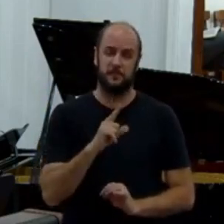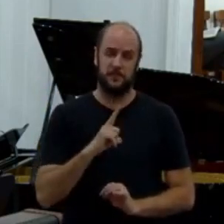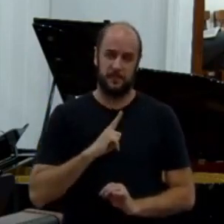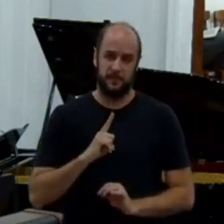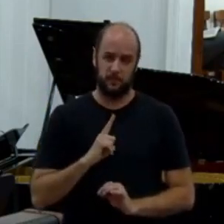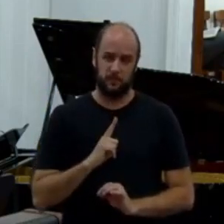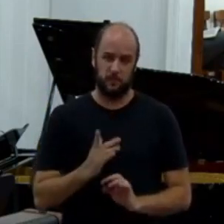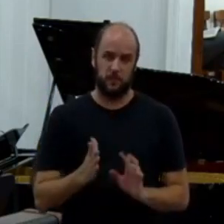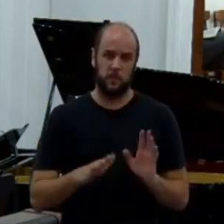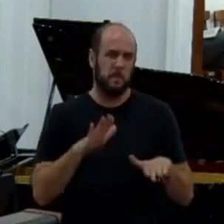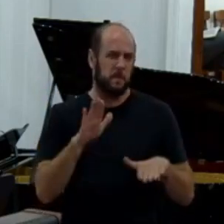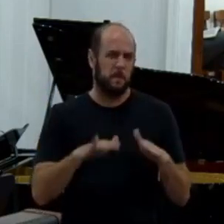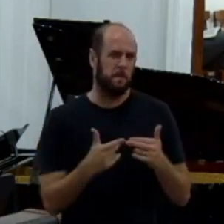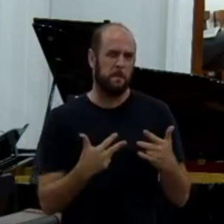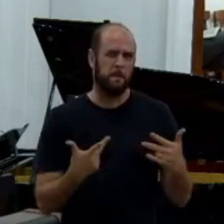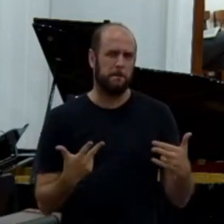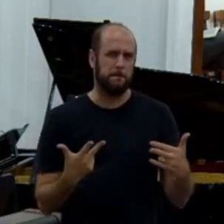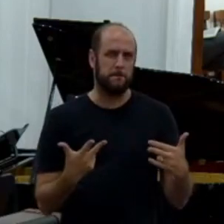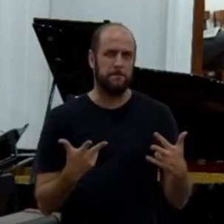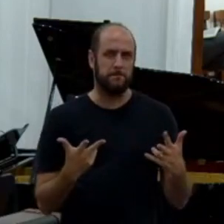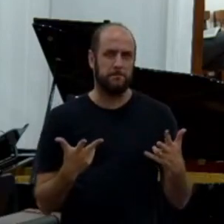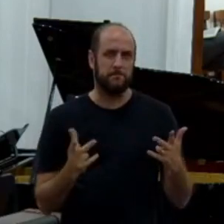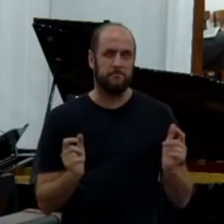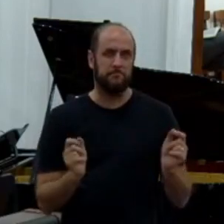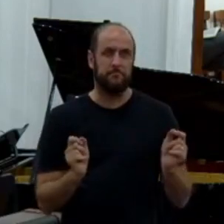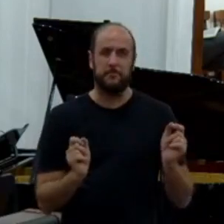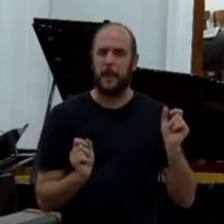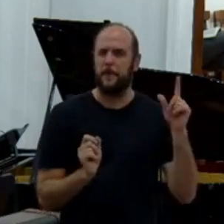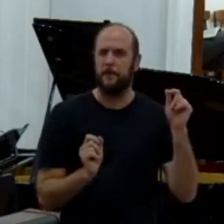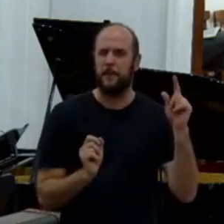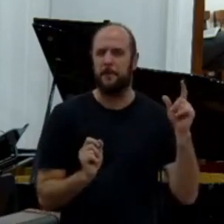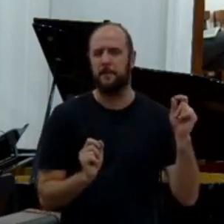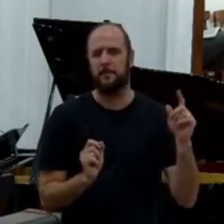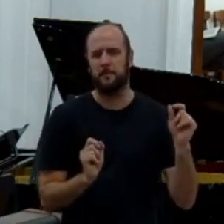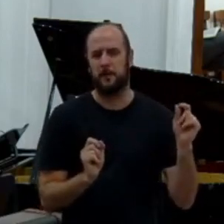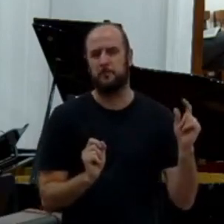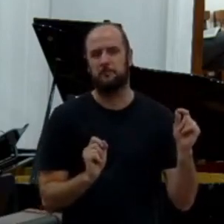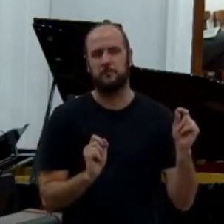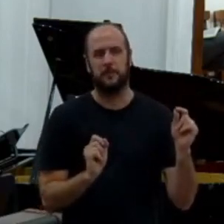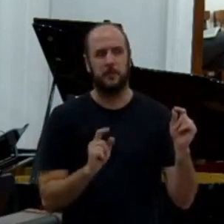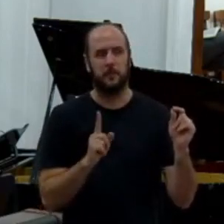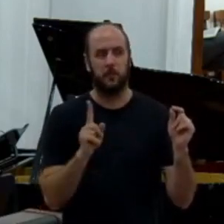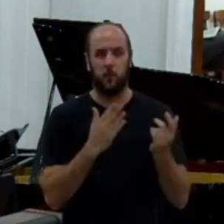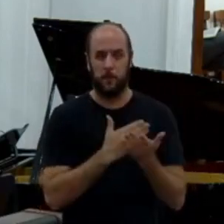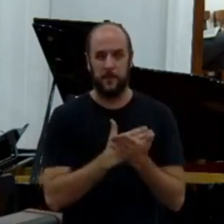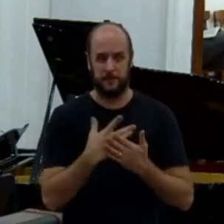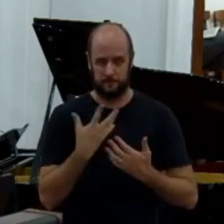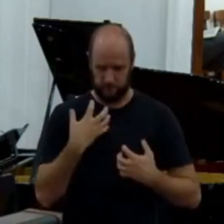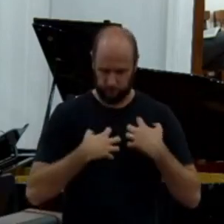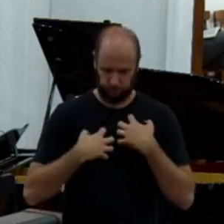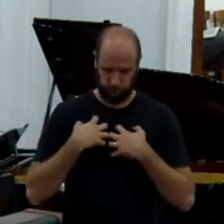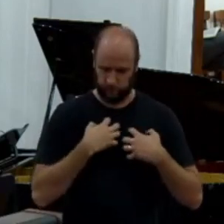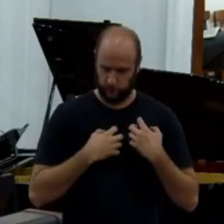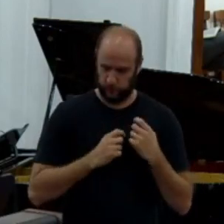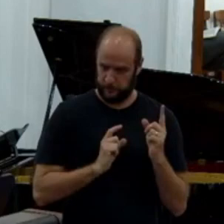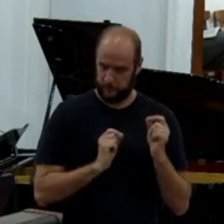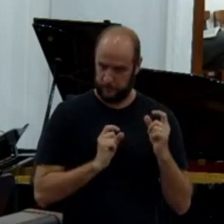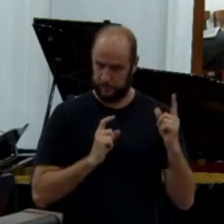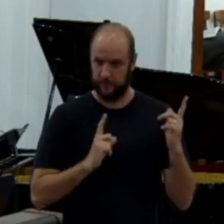algum dispositivo que pudesse ser acionado no momento em que alguma coisa começa a acontecer dentro de